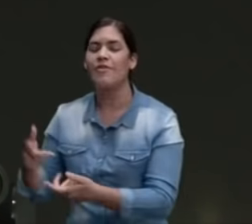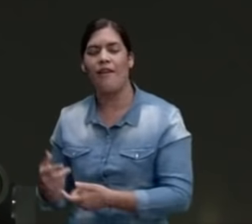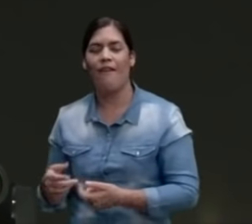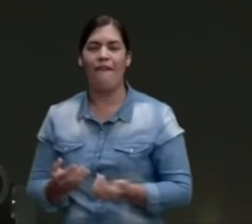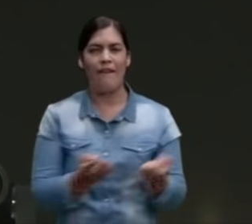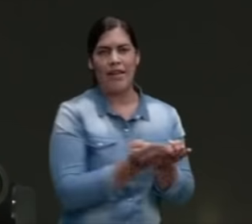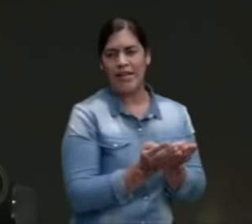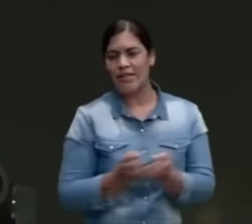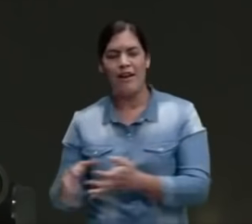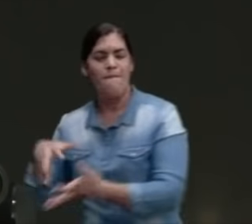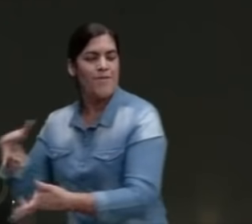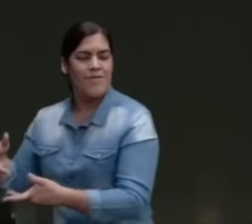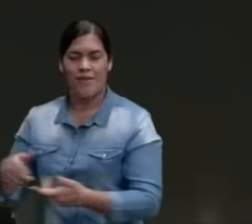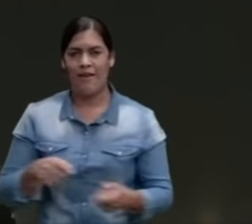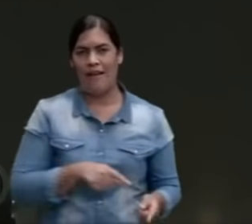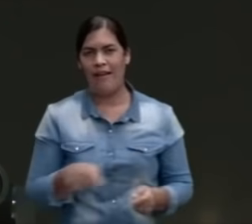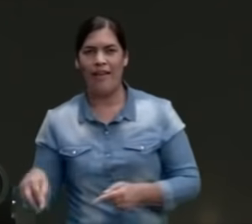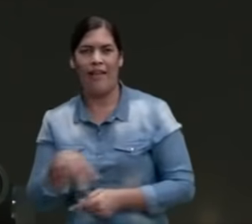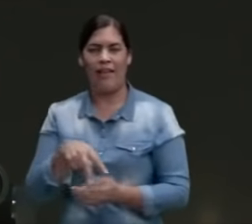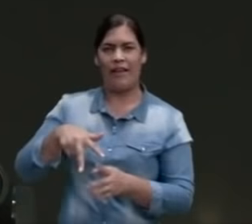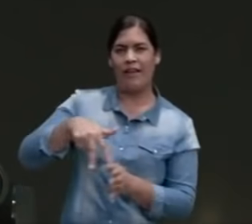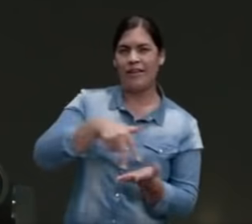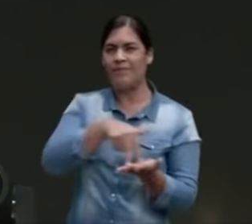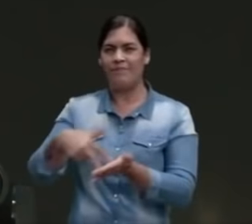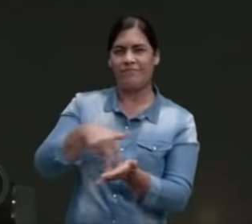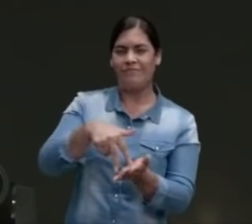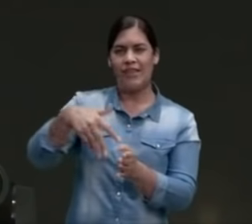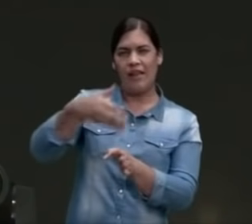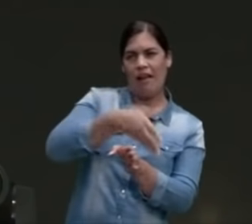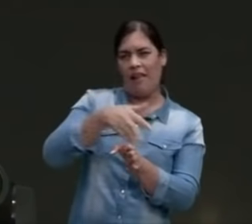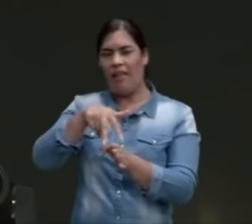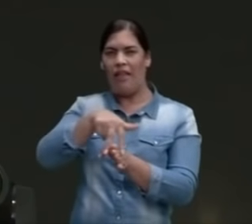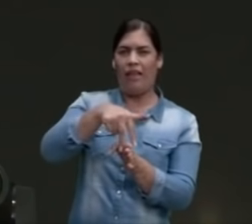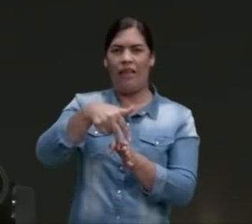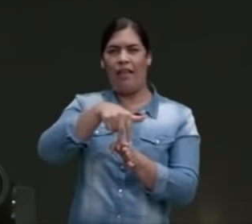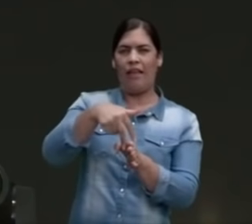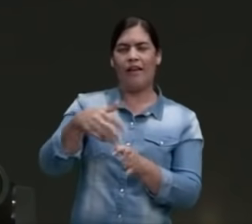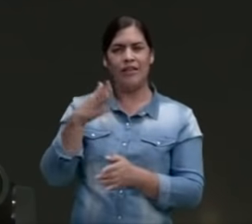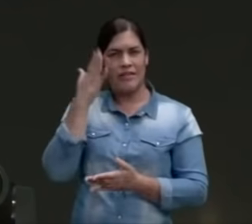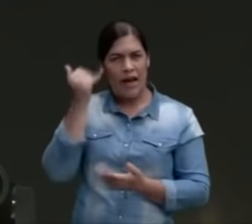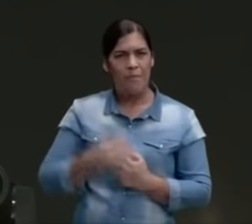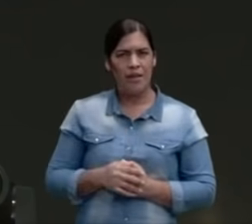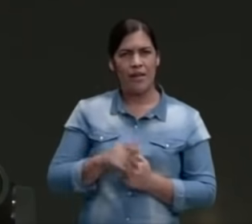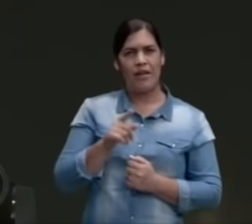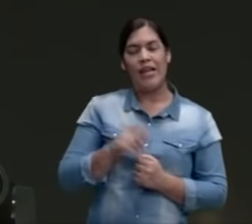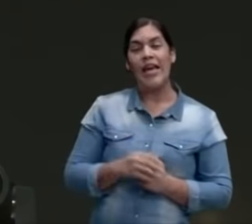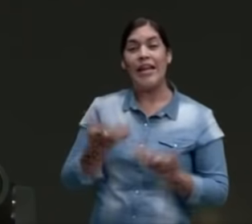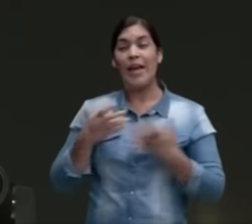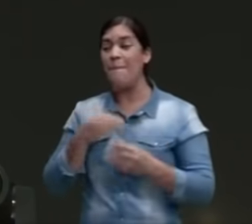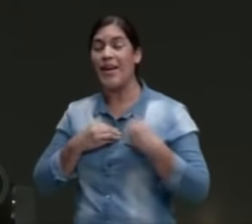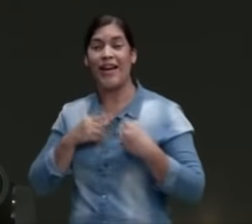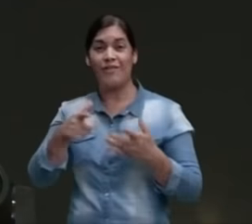você está importunando ele, porque ele quer ir para o pecado, ele quer fugir de Deus, e você está chamando ele de volta. Então as pessoas ficaram tão felizes porque